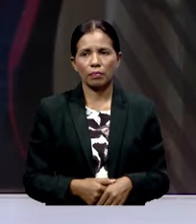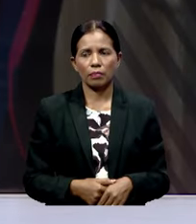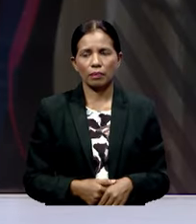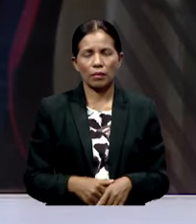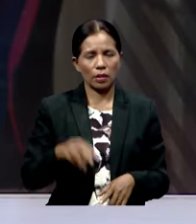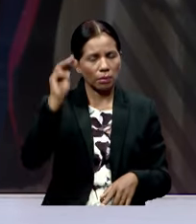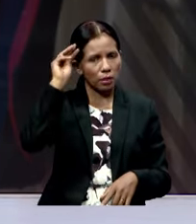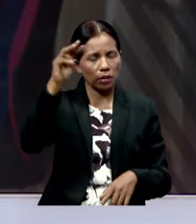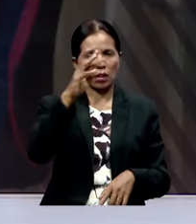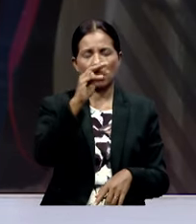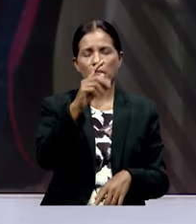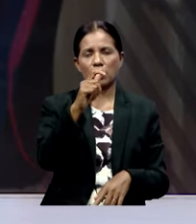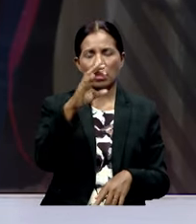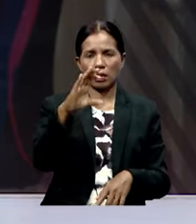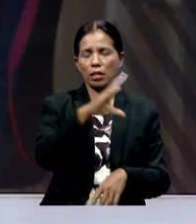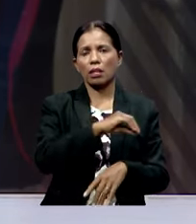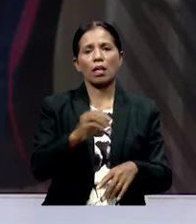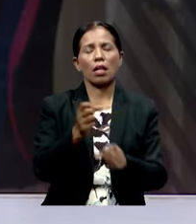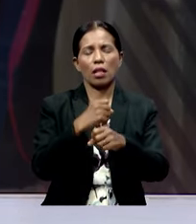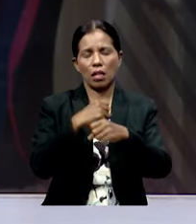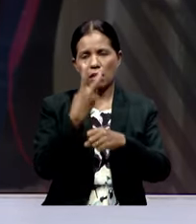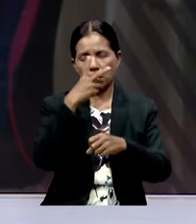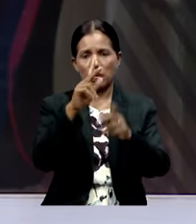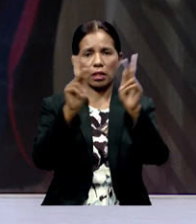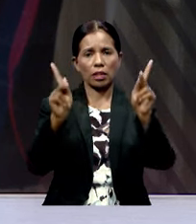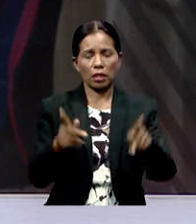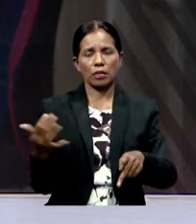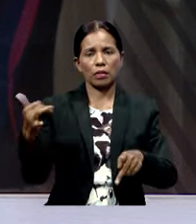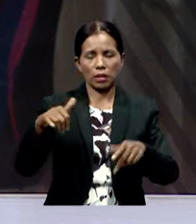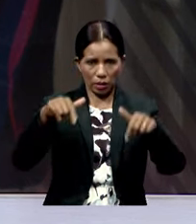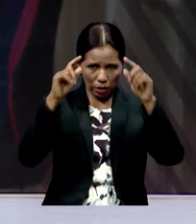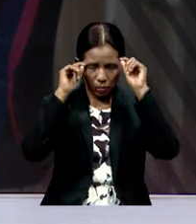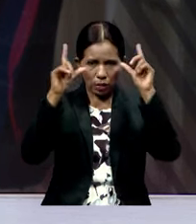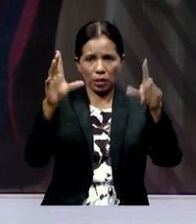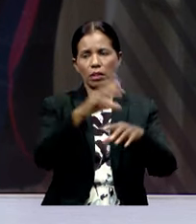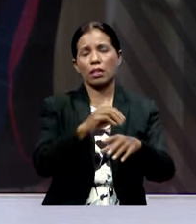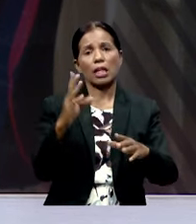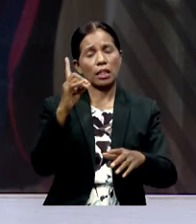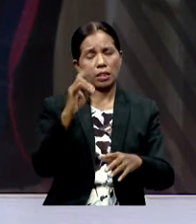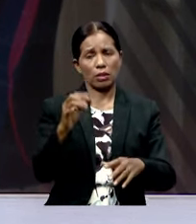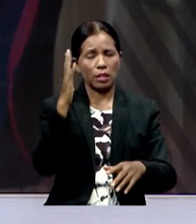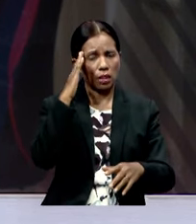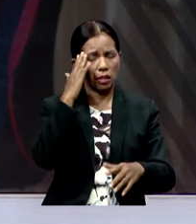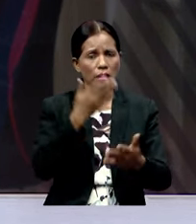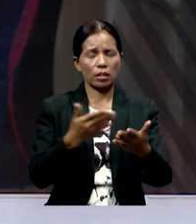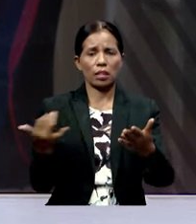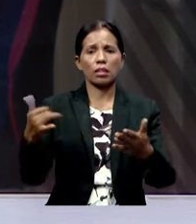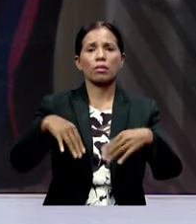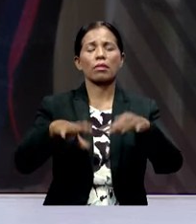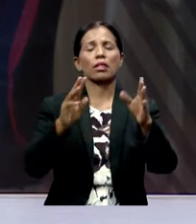Ministro do Comércio e Indústria, a inspeção direta, balosa no quiosque Sire, capital dele. Rodi Bucar tem preços a San Sira e mercado.